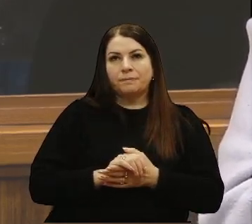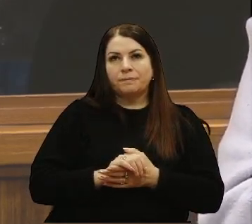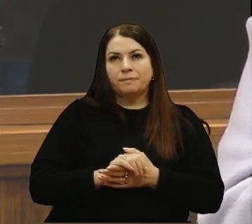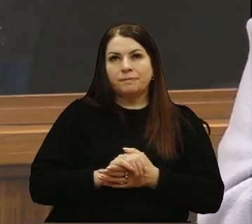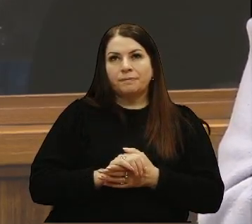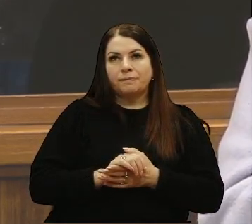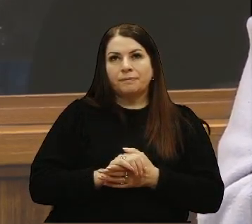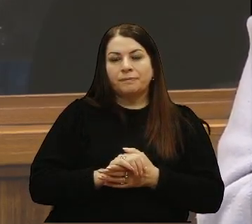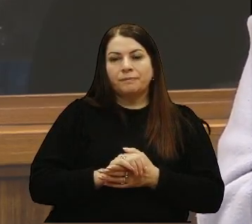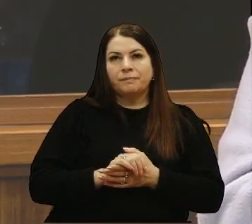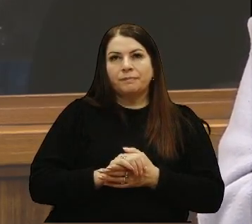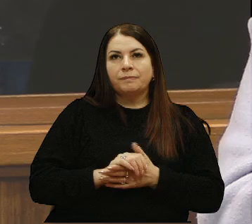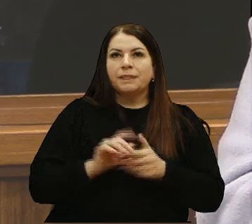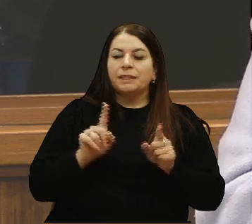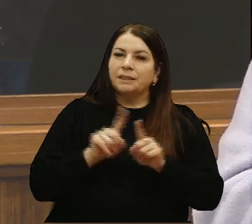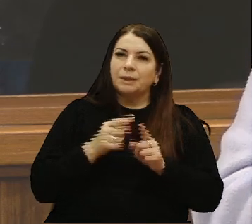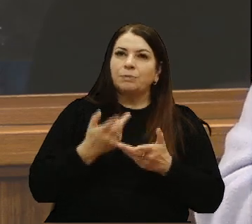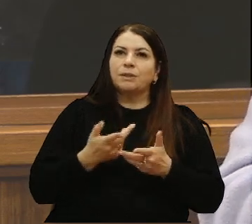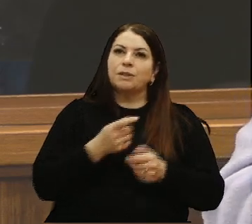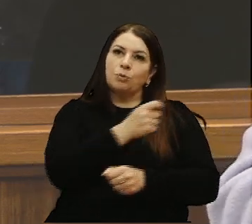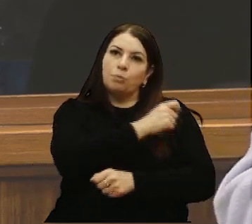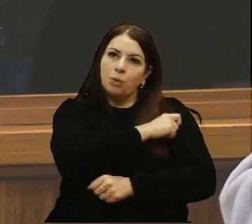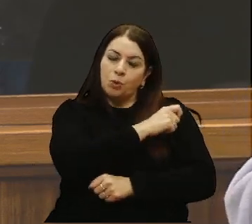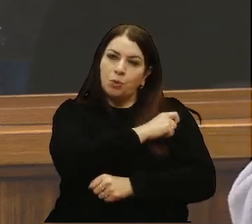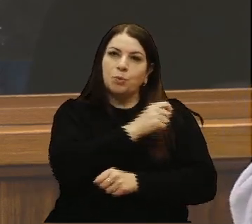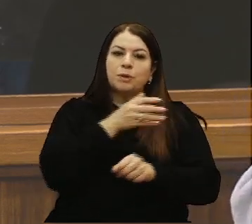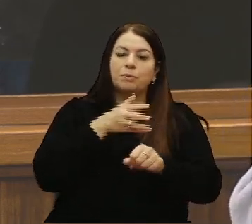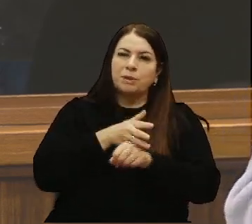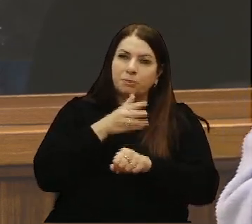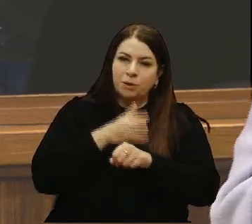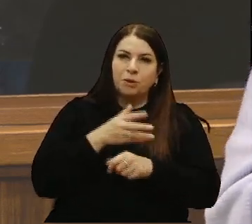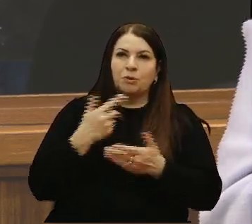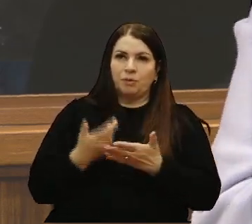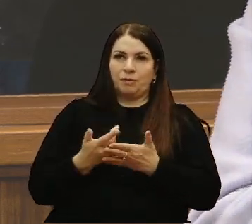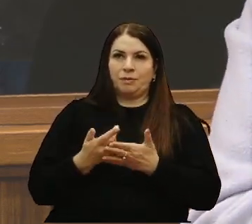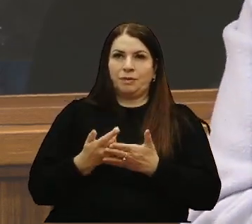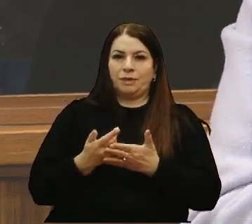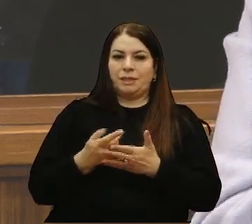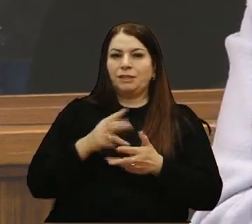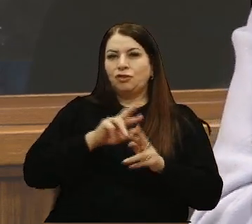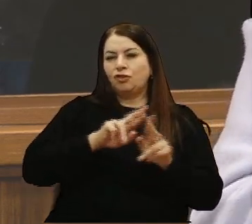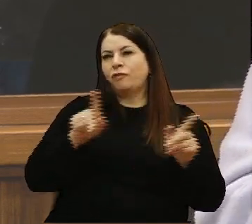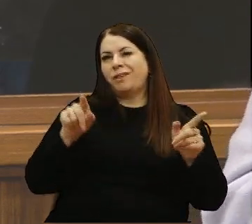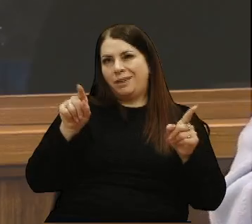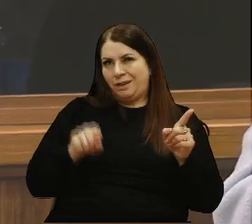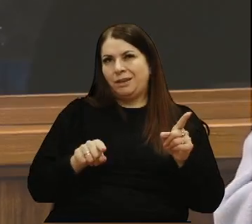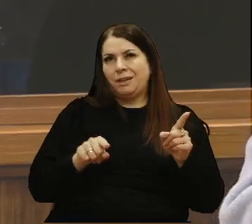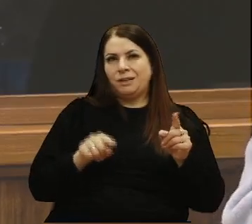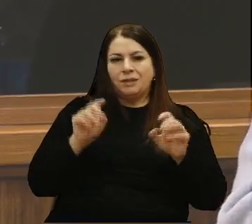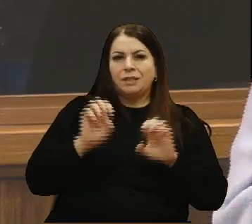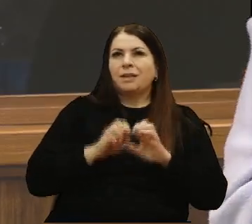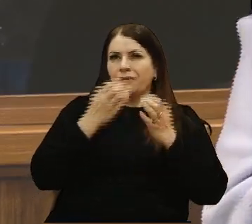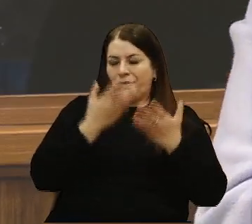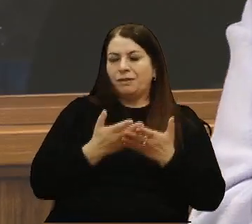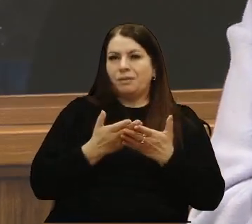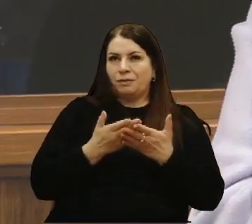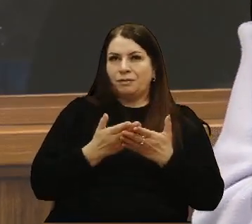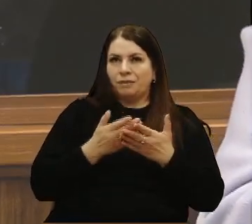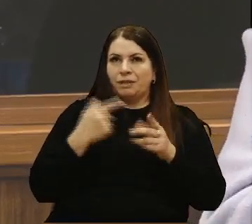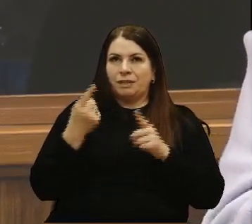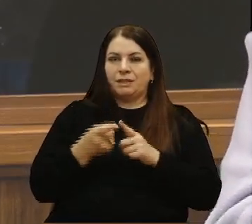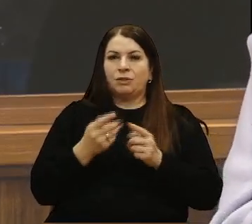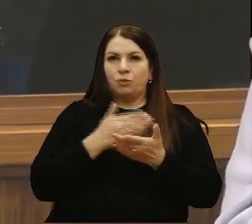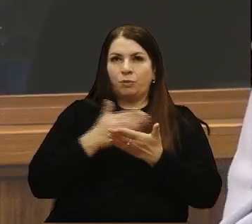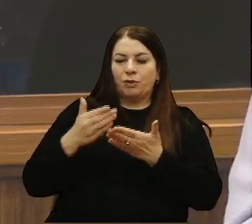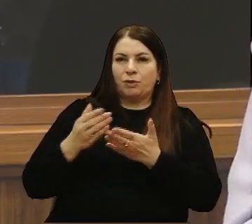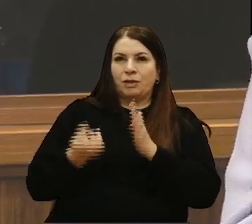mas também que é uma aluna que participou, vereadora Andressa, em vários eventos a partir